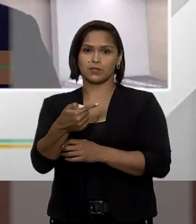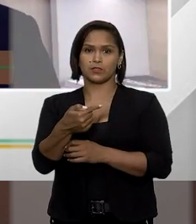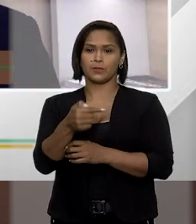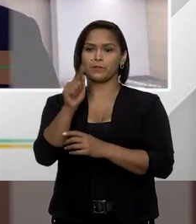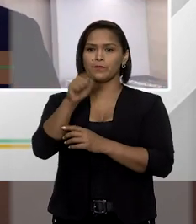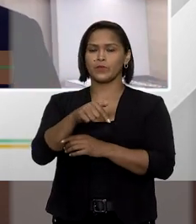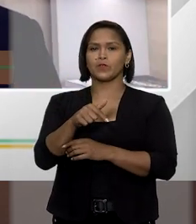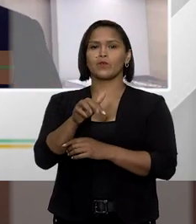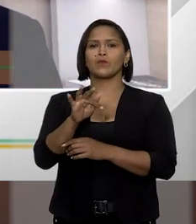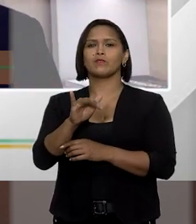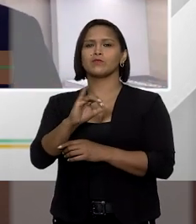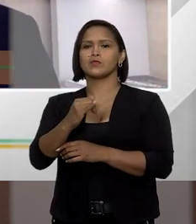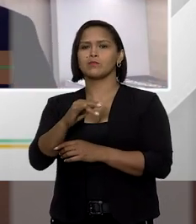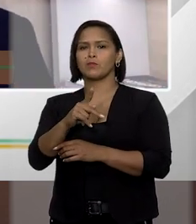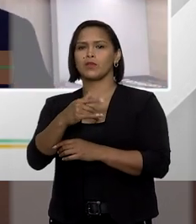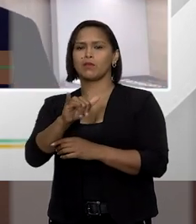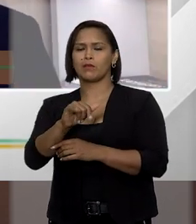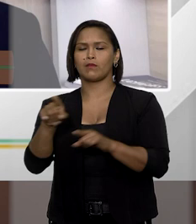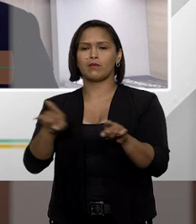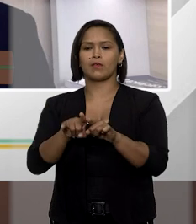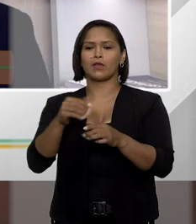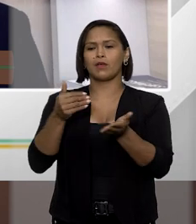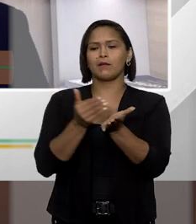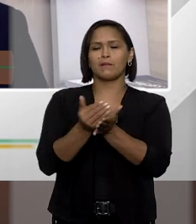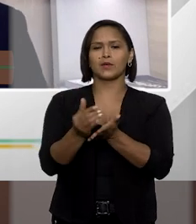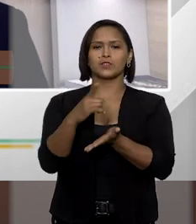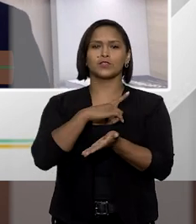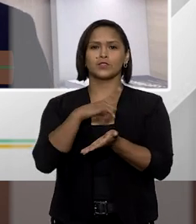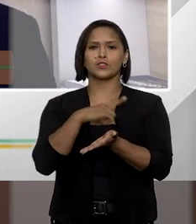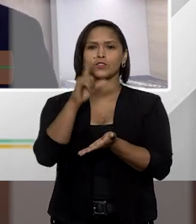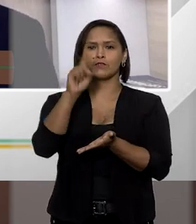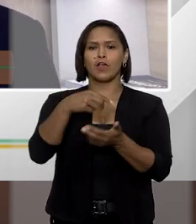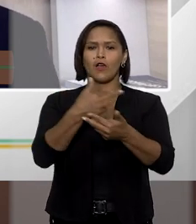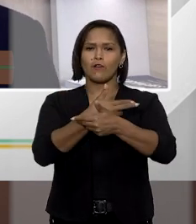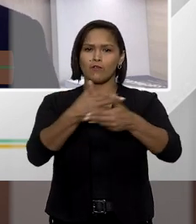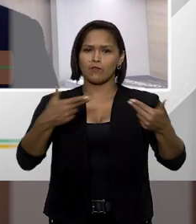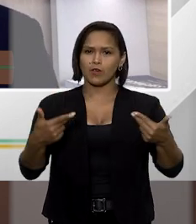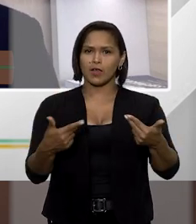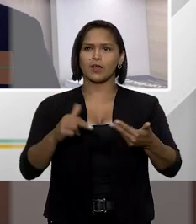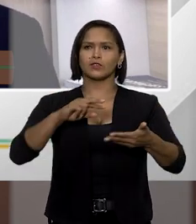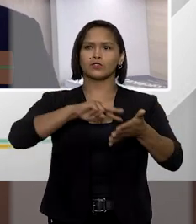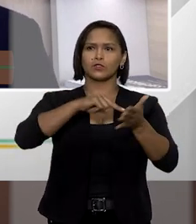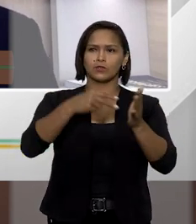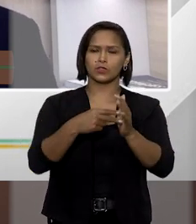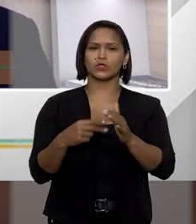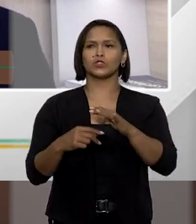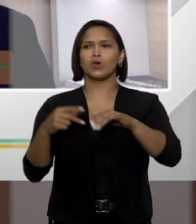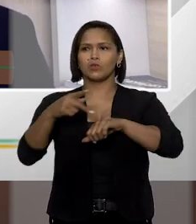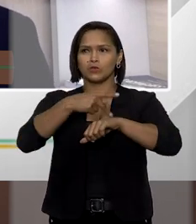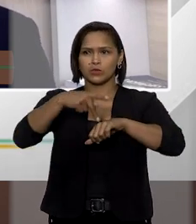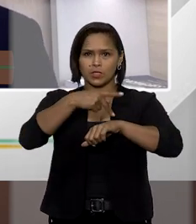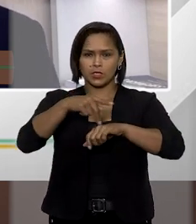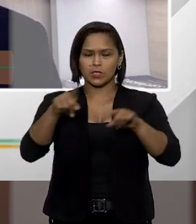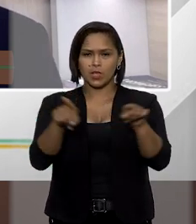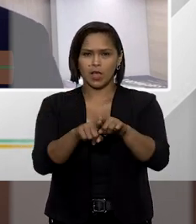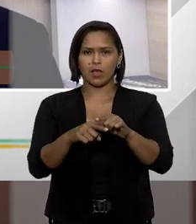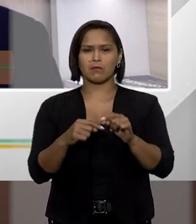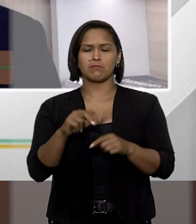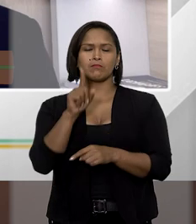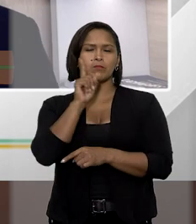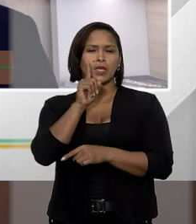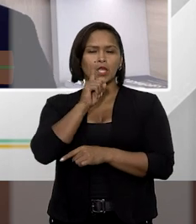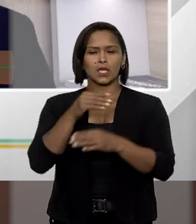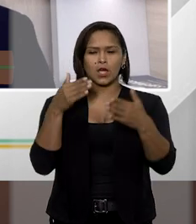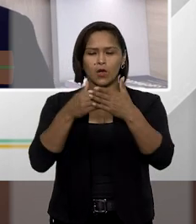1977, com o FCPA. Porém, a partir dali nós tivemos diversas convenções internacionais, Convenção Interamericana